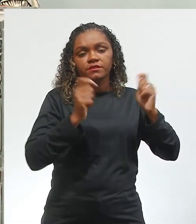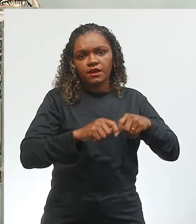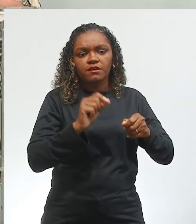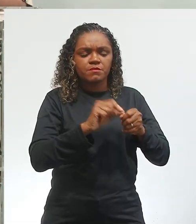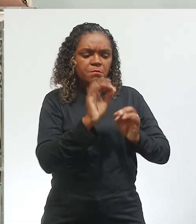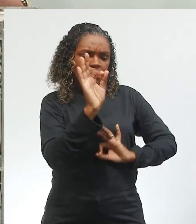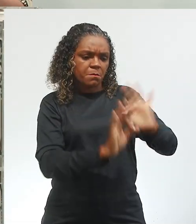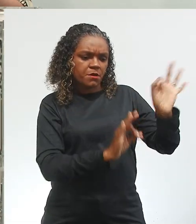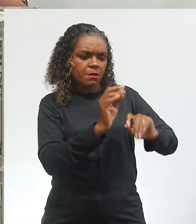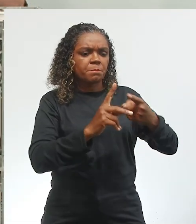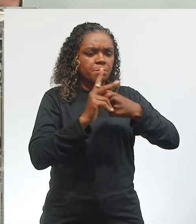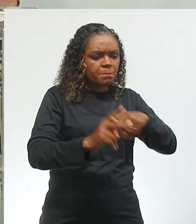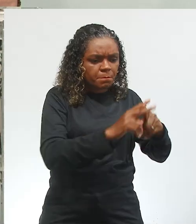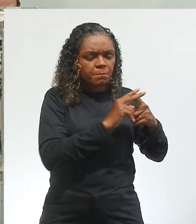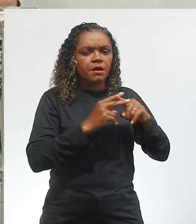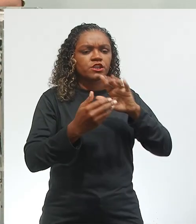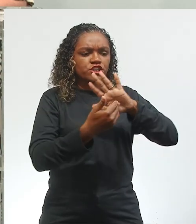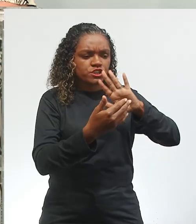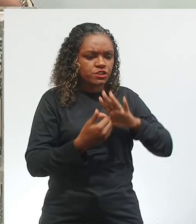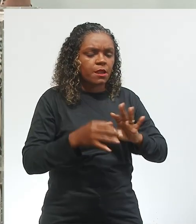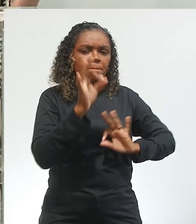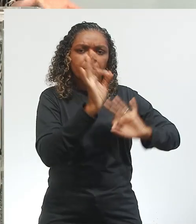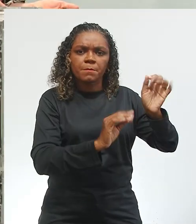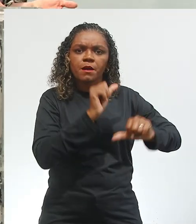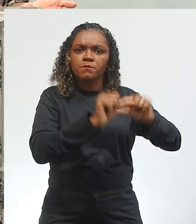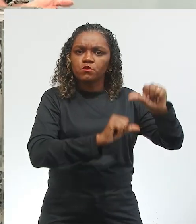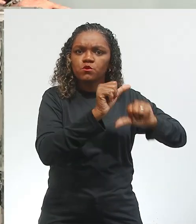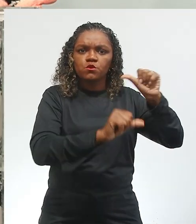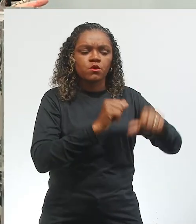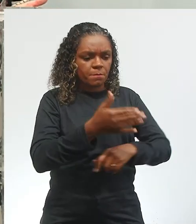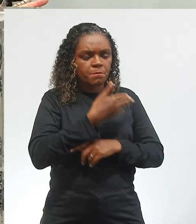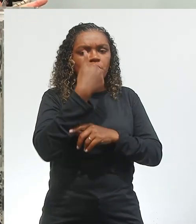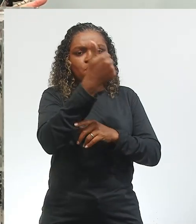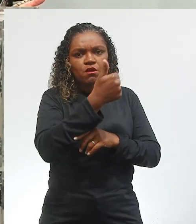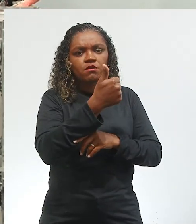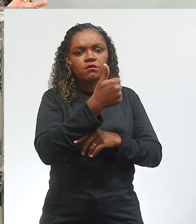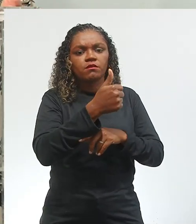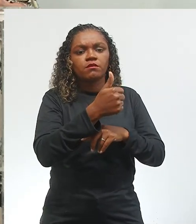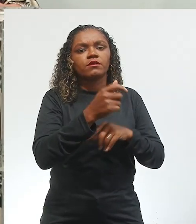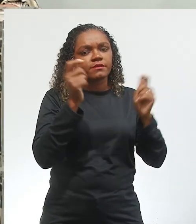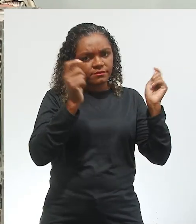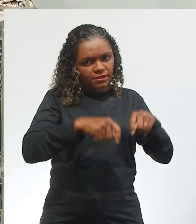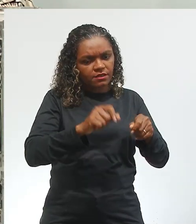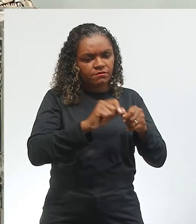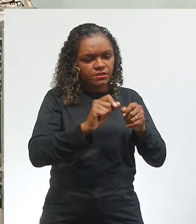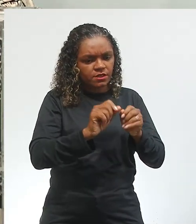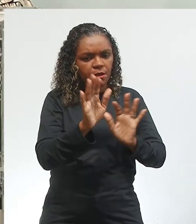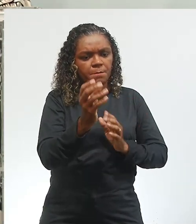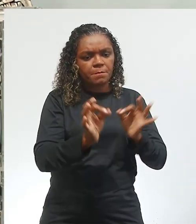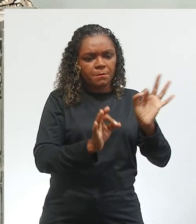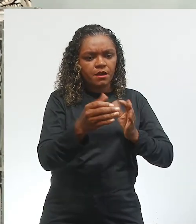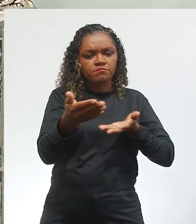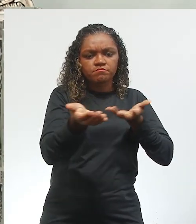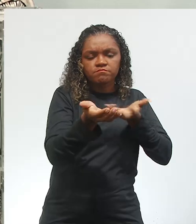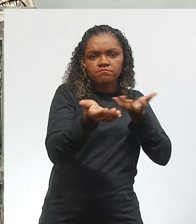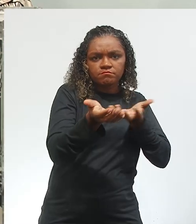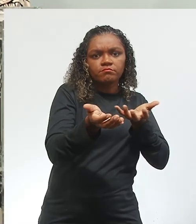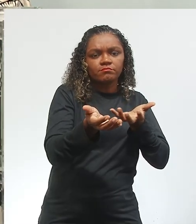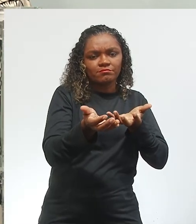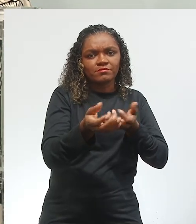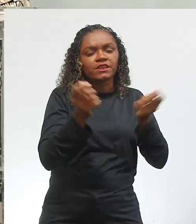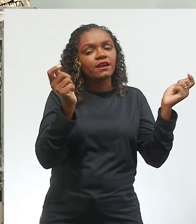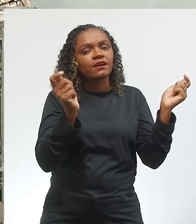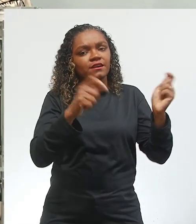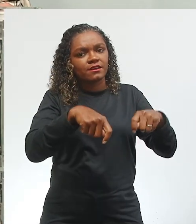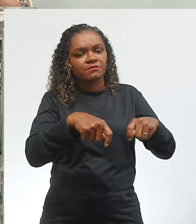interno, né? São as forças e fraquezas. O que é externo, que são as oportunidades e ameaças, a gente consegue lidar com da